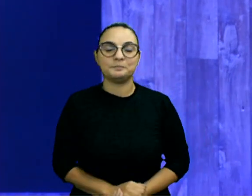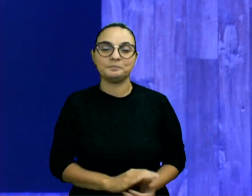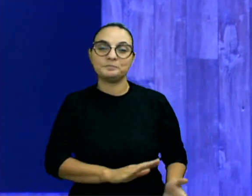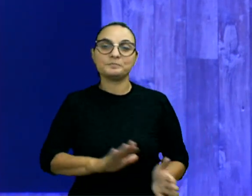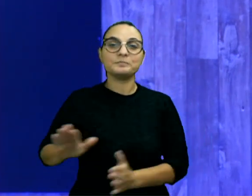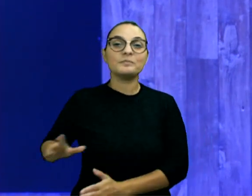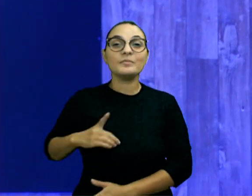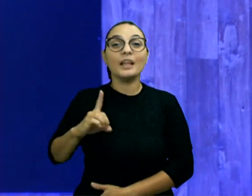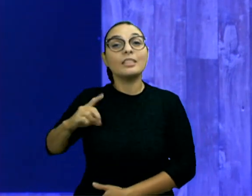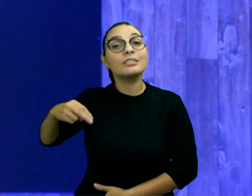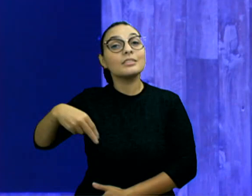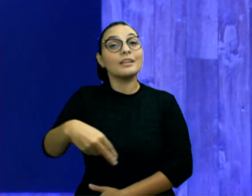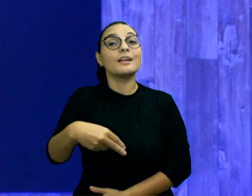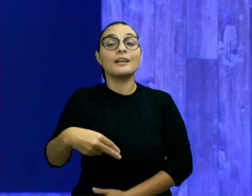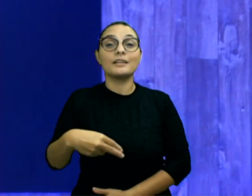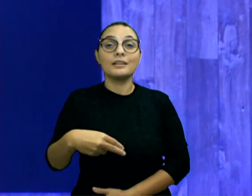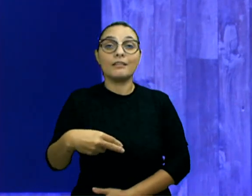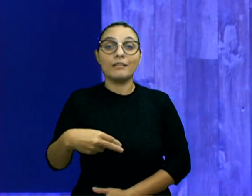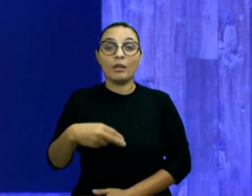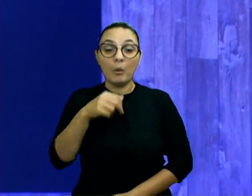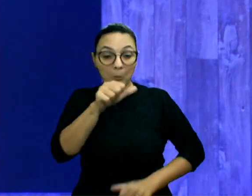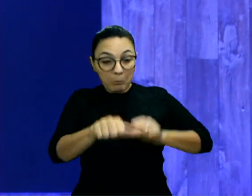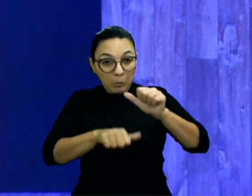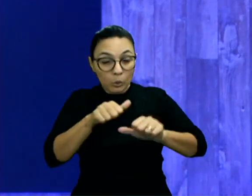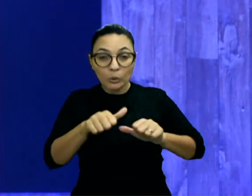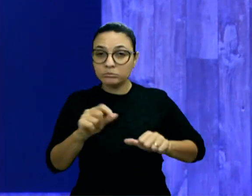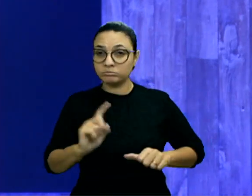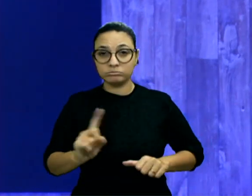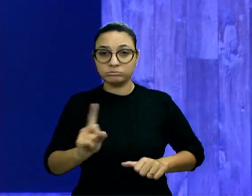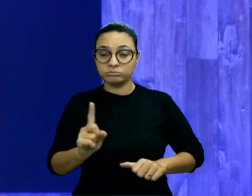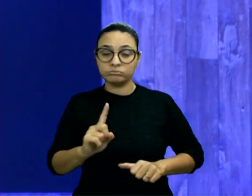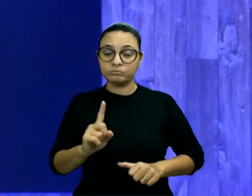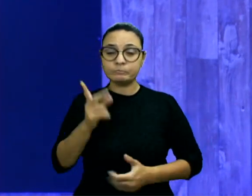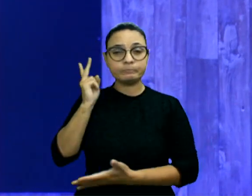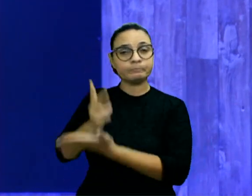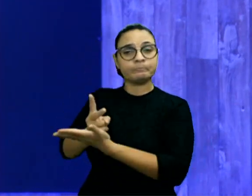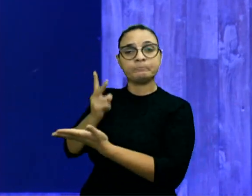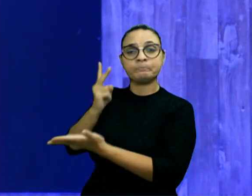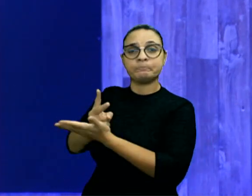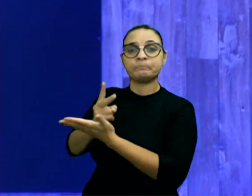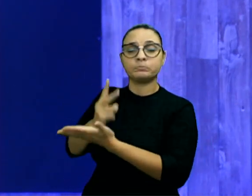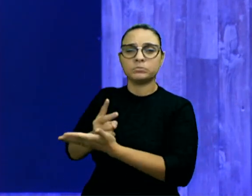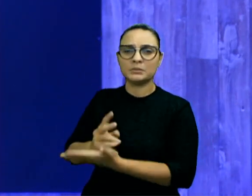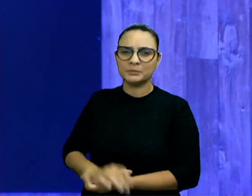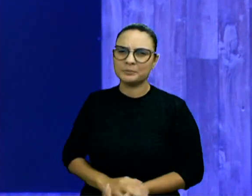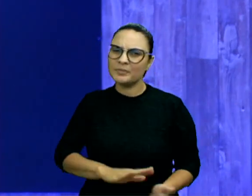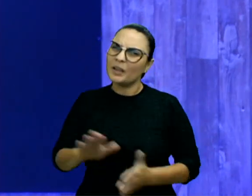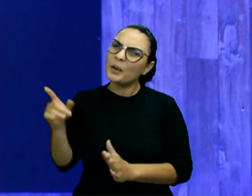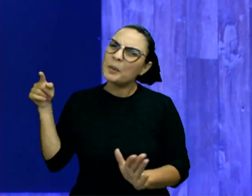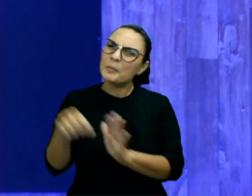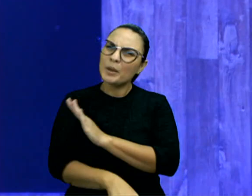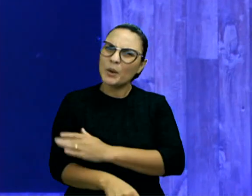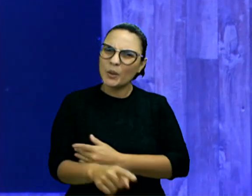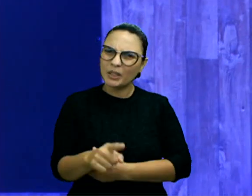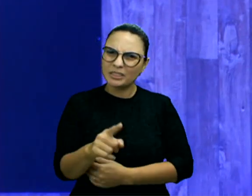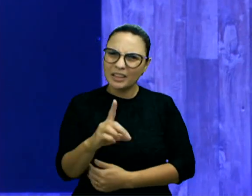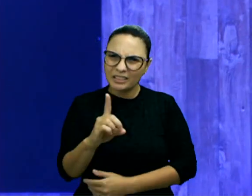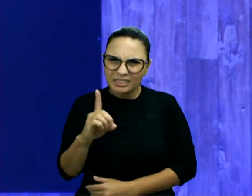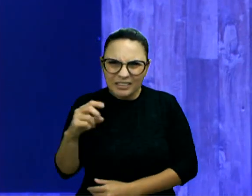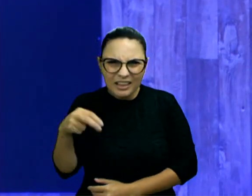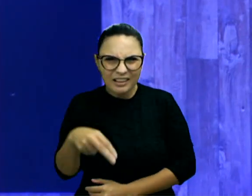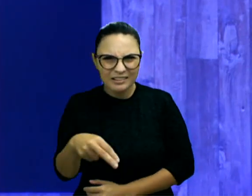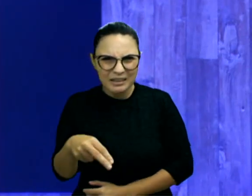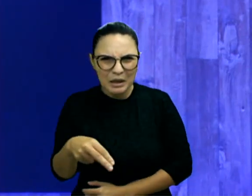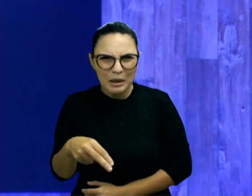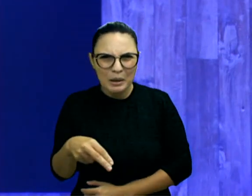mudou, ele foi fazer o que ele costumava fazer. Agora eu fico pensando, Daniel tinha necessidade de,